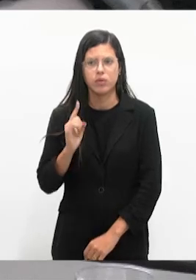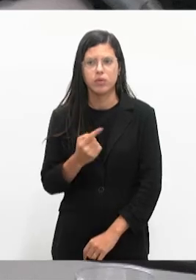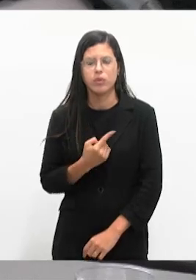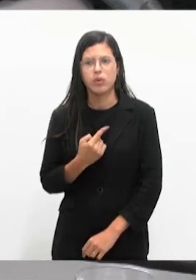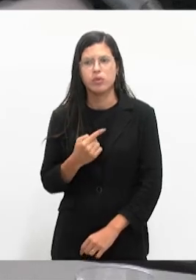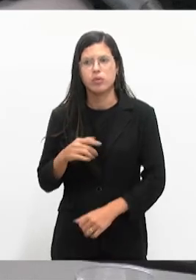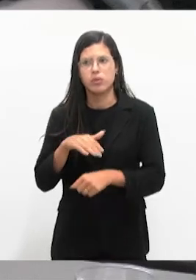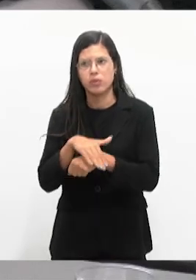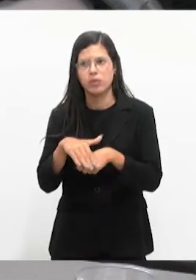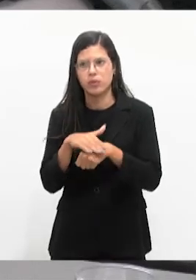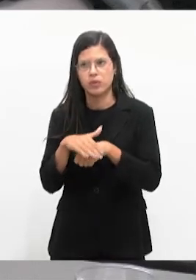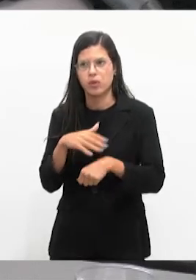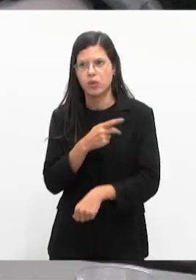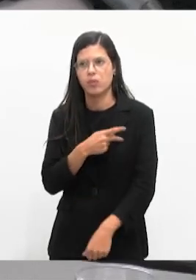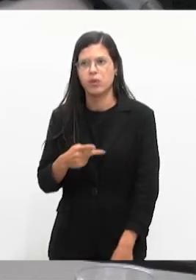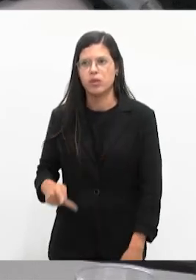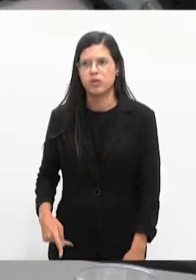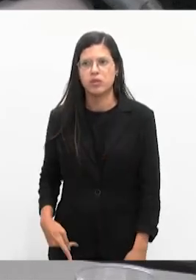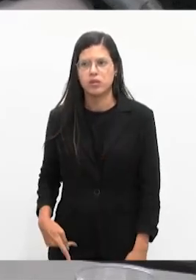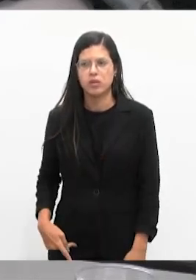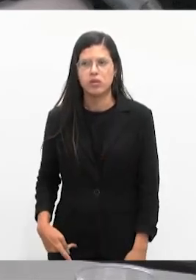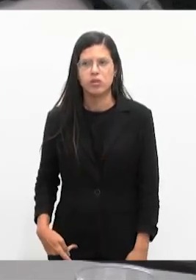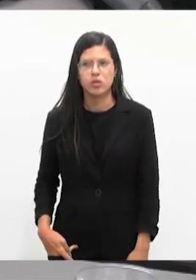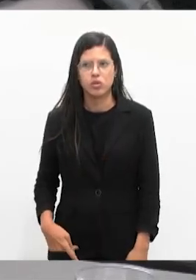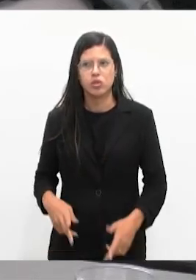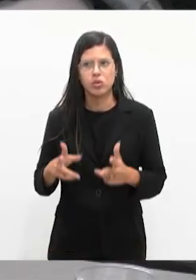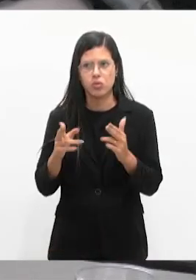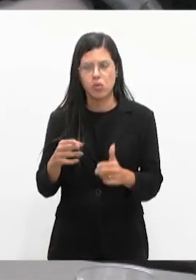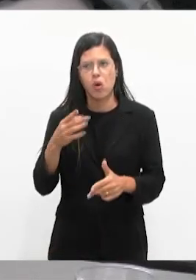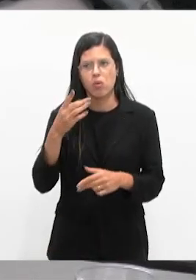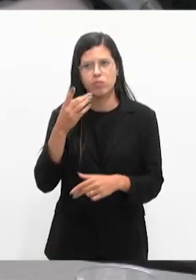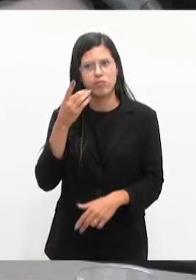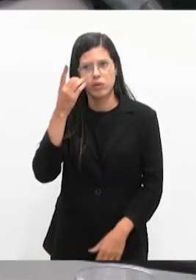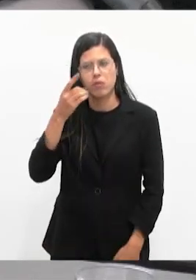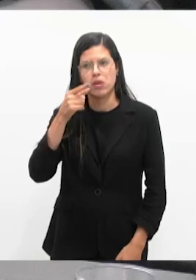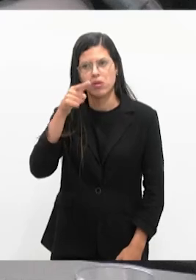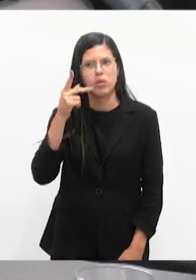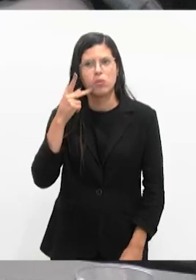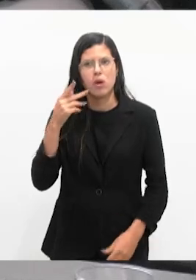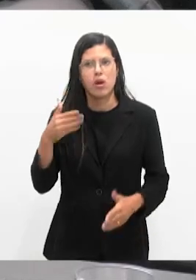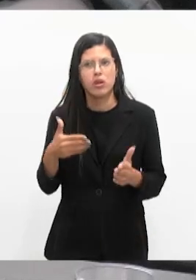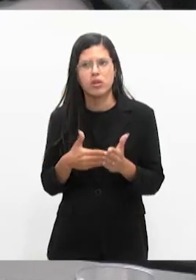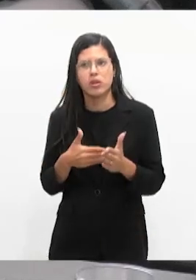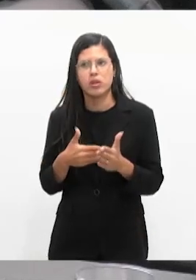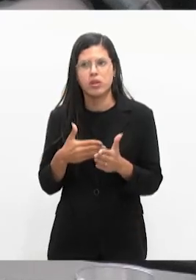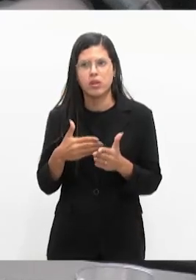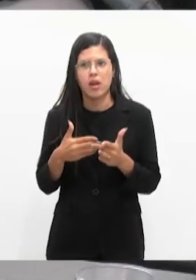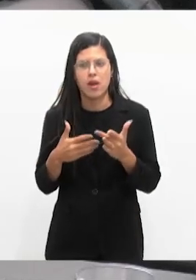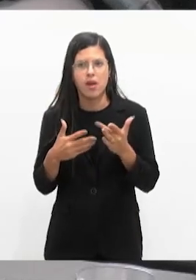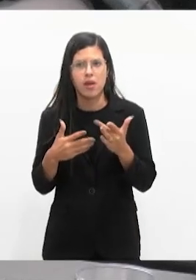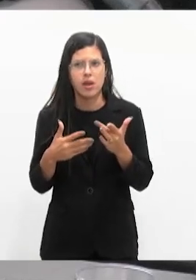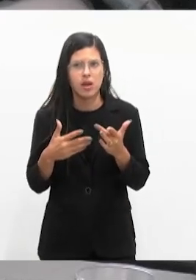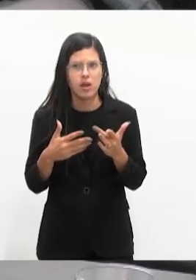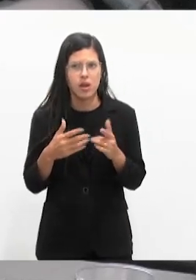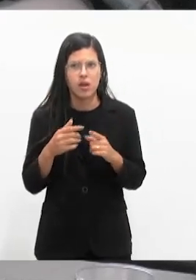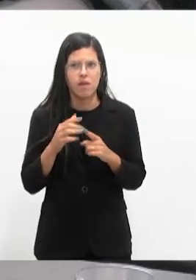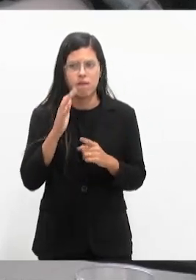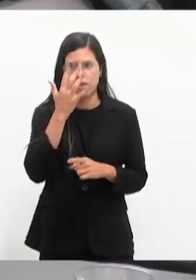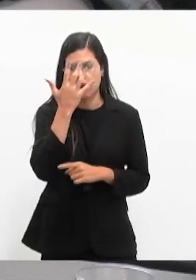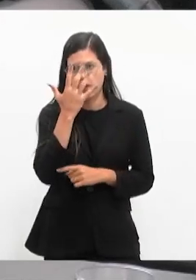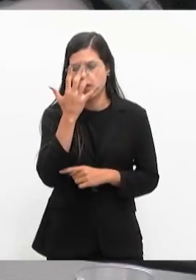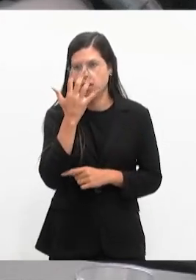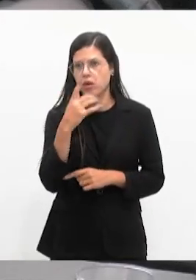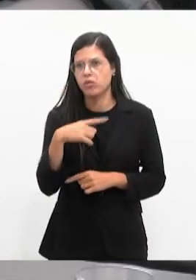nosso presidente, dizer para ele, como disse o doutor Luiz Paulo, até fevereiro tinham 92, e hoje já